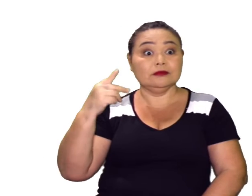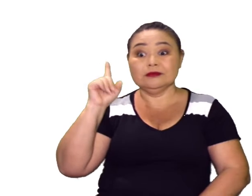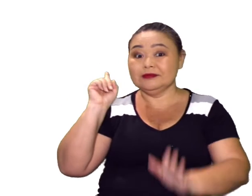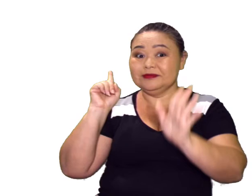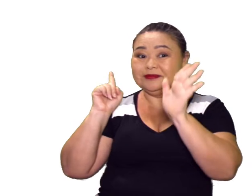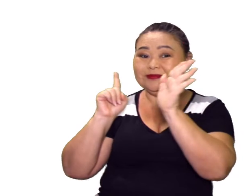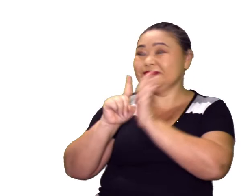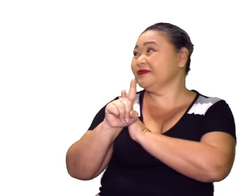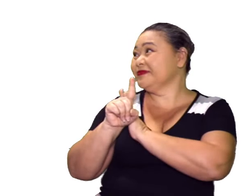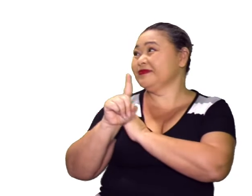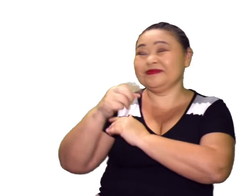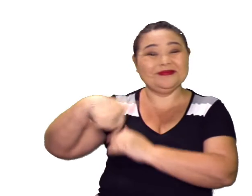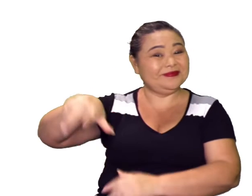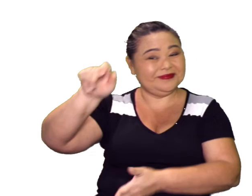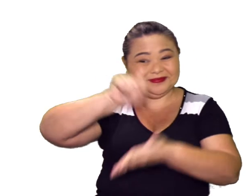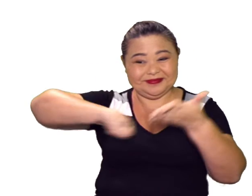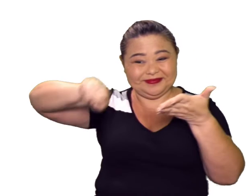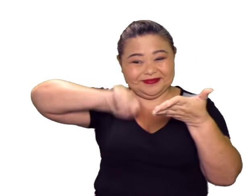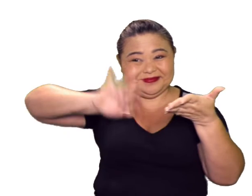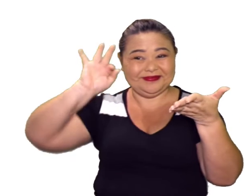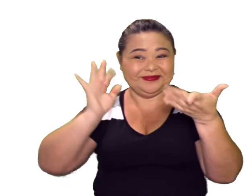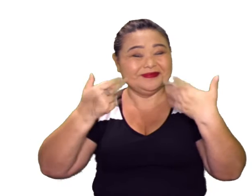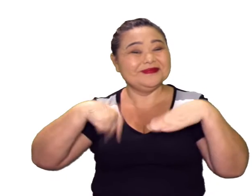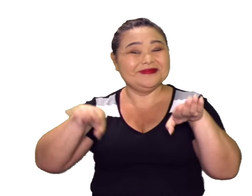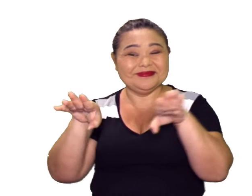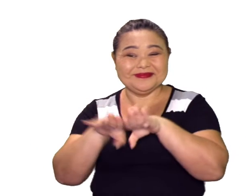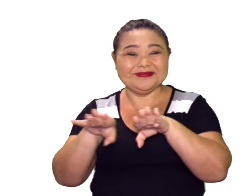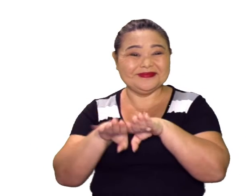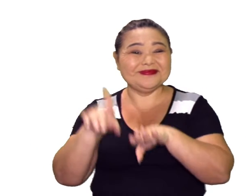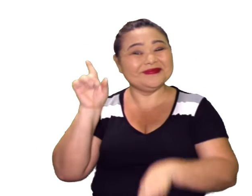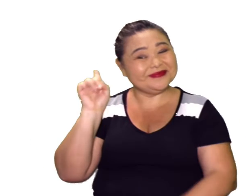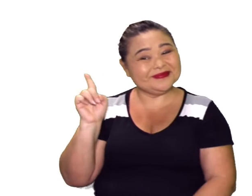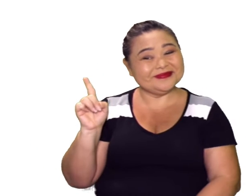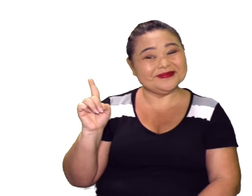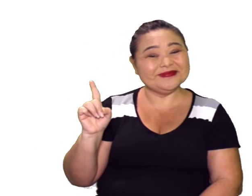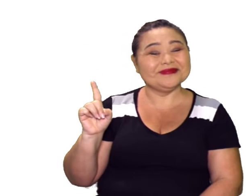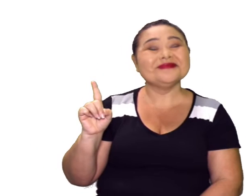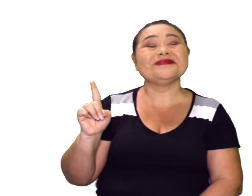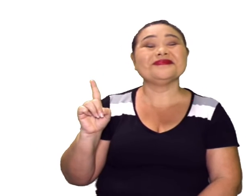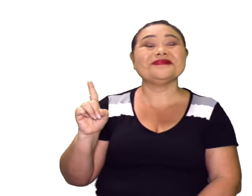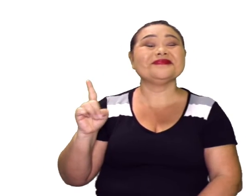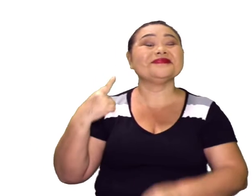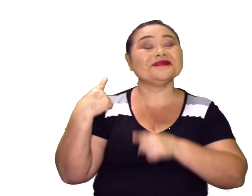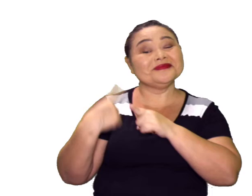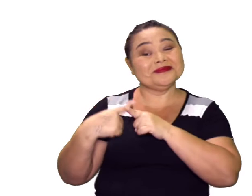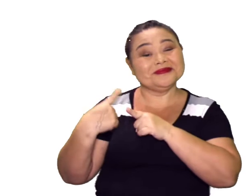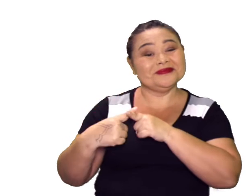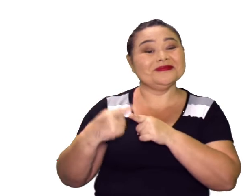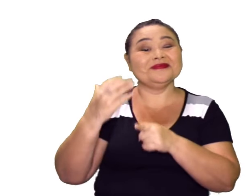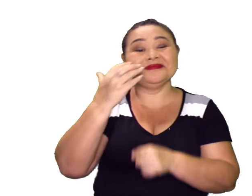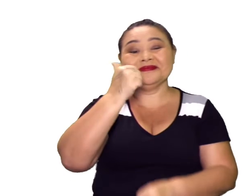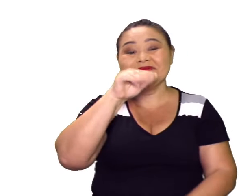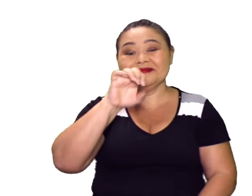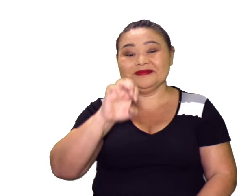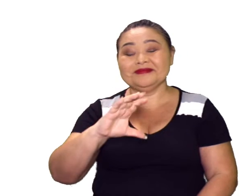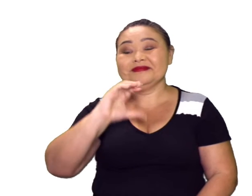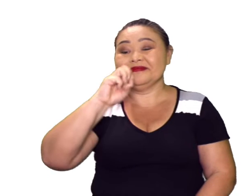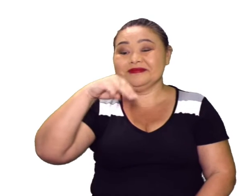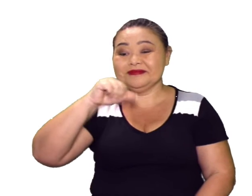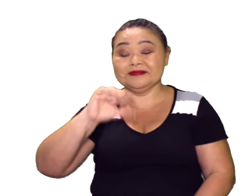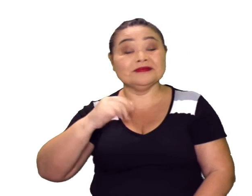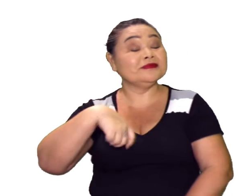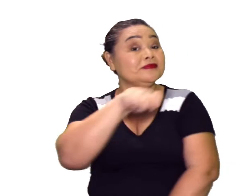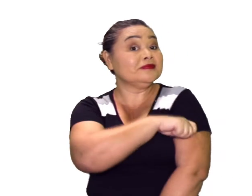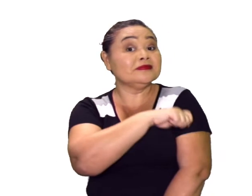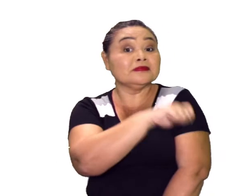minha frente. O aluno, todo mundo acertou essa também, porque ele ficou atento que a gente só falou em Caeta e Senta. Né?